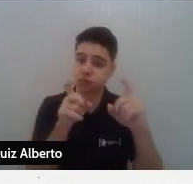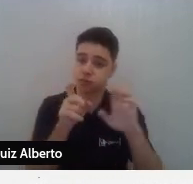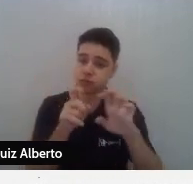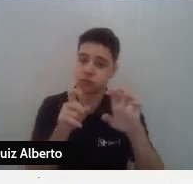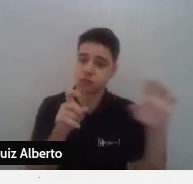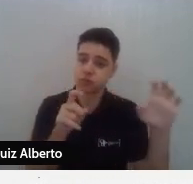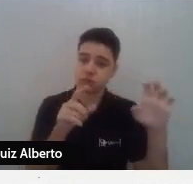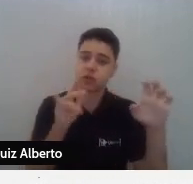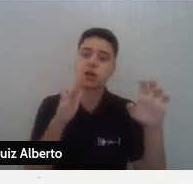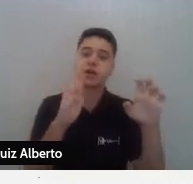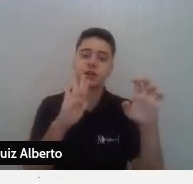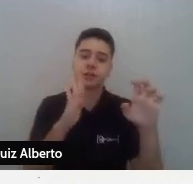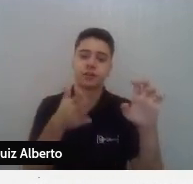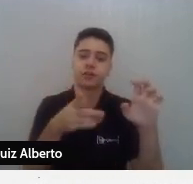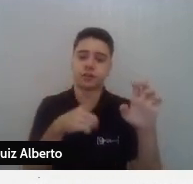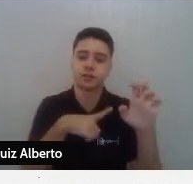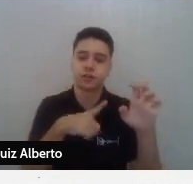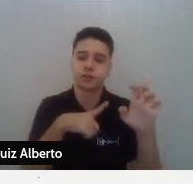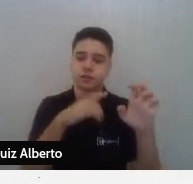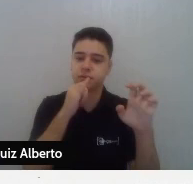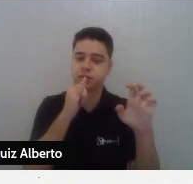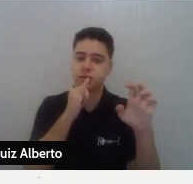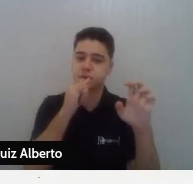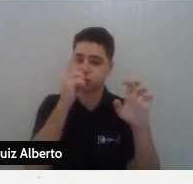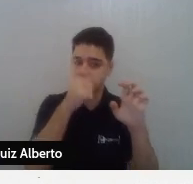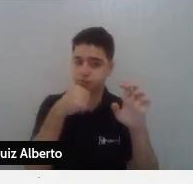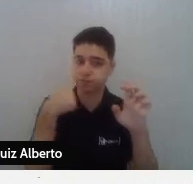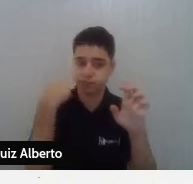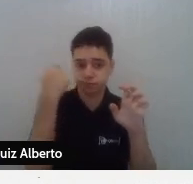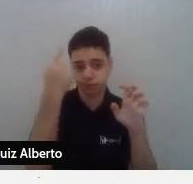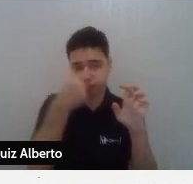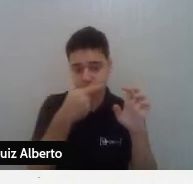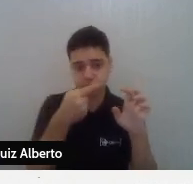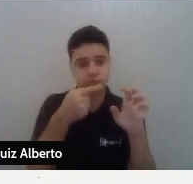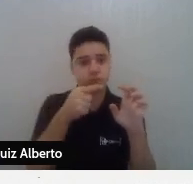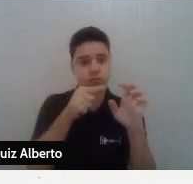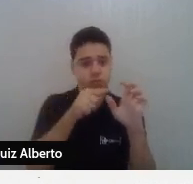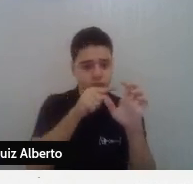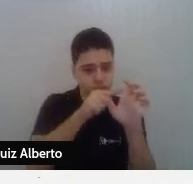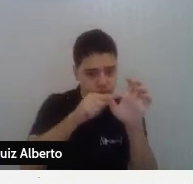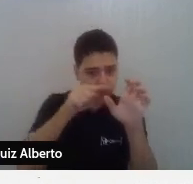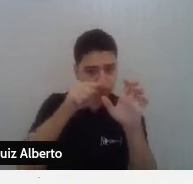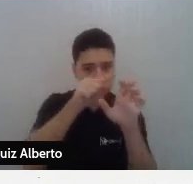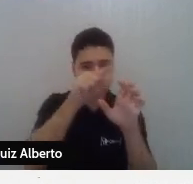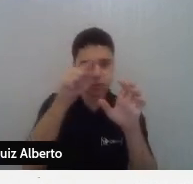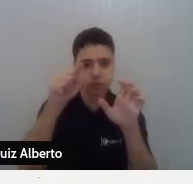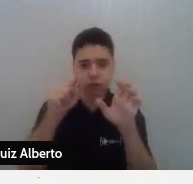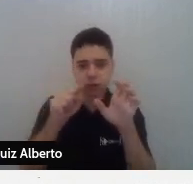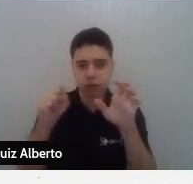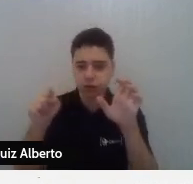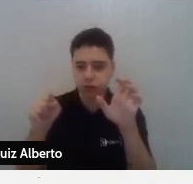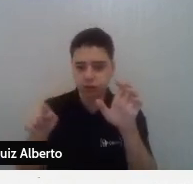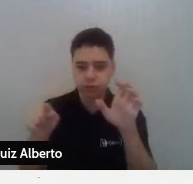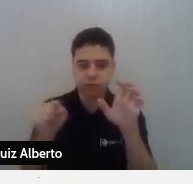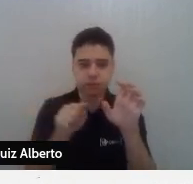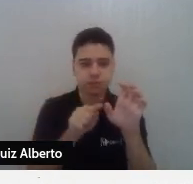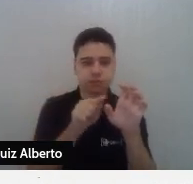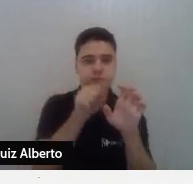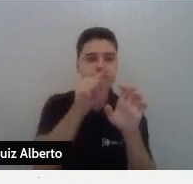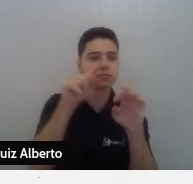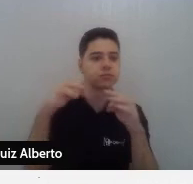tem já o rosto sendo, né, seguindo o desenho do quadriculado do